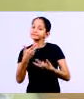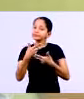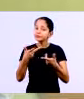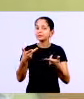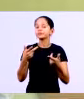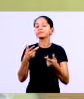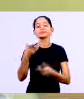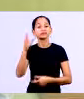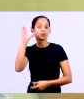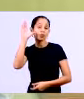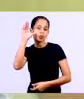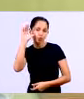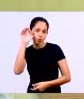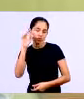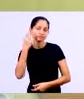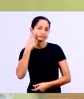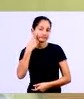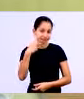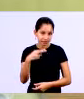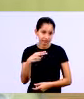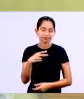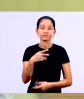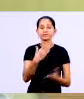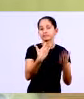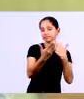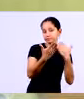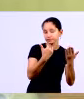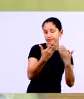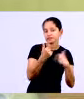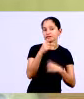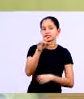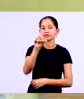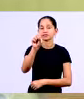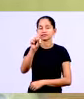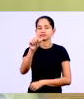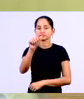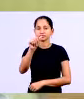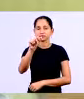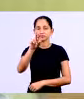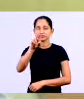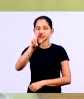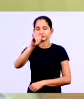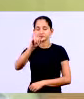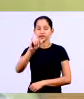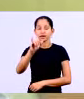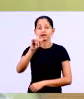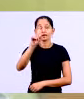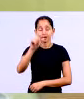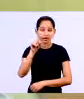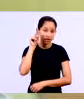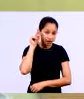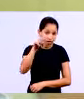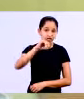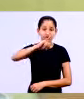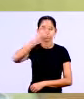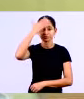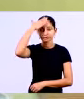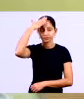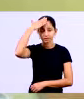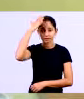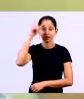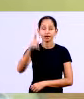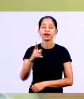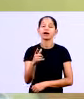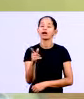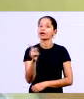observações, né? A aluna Sara, lá de Ji-Paraná, antissocial, não tem mais hífen,